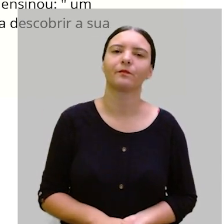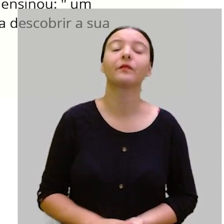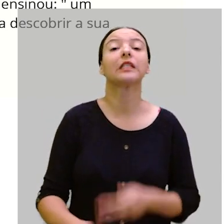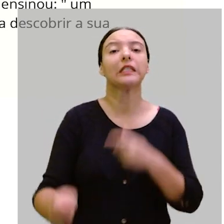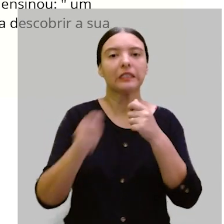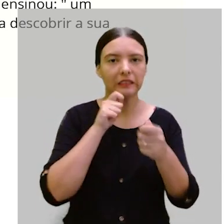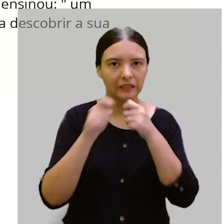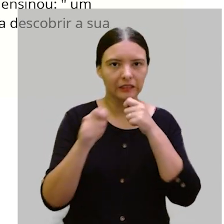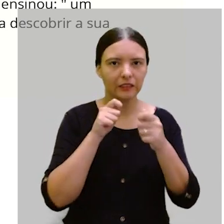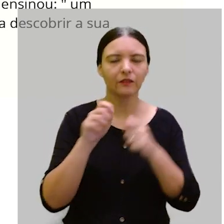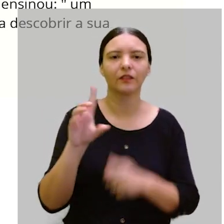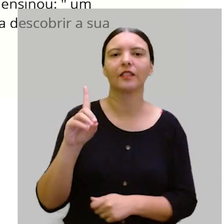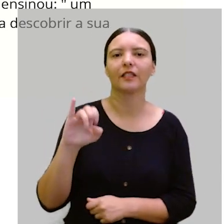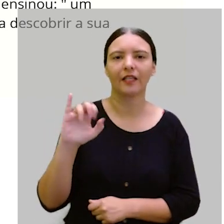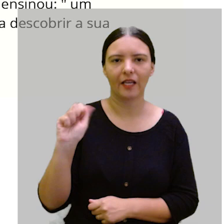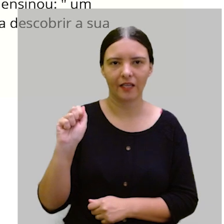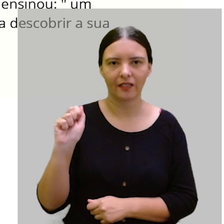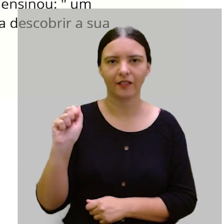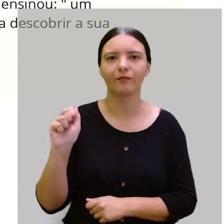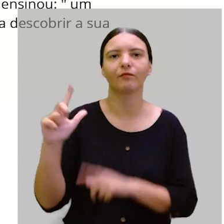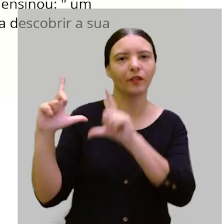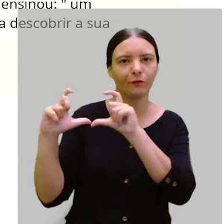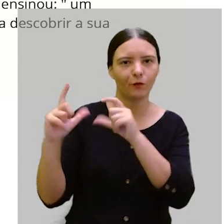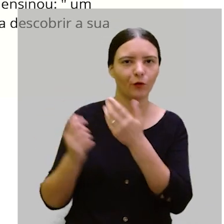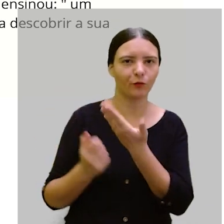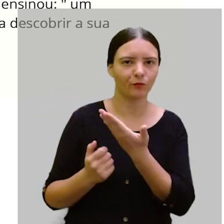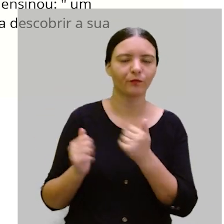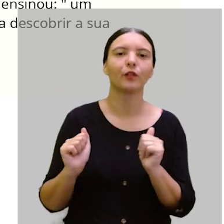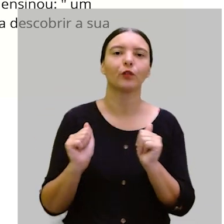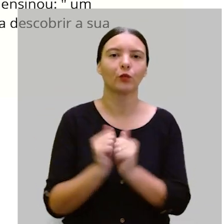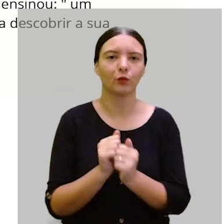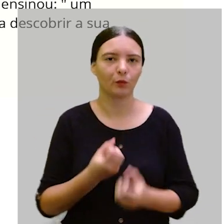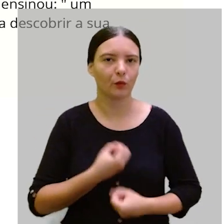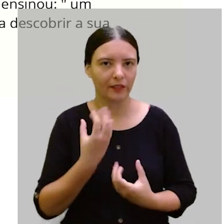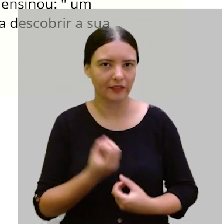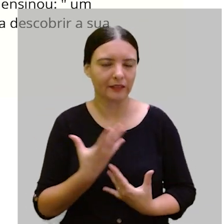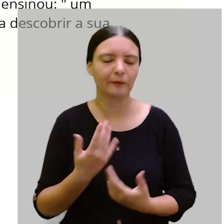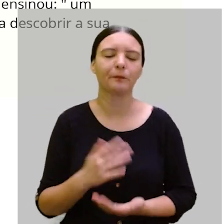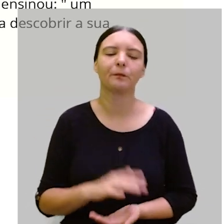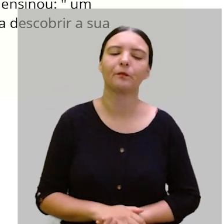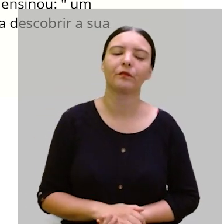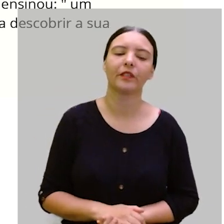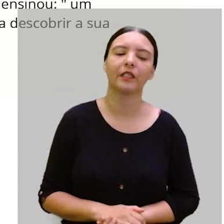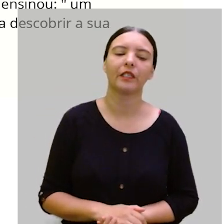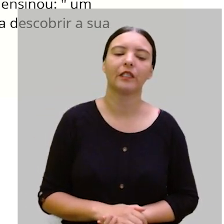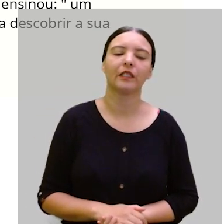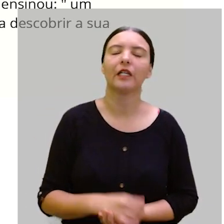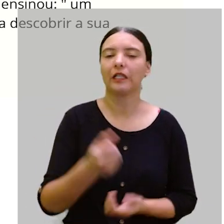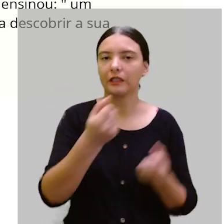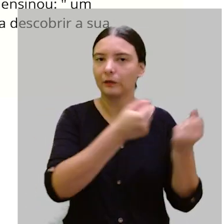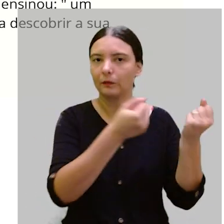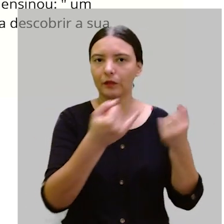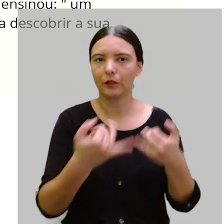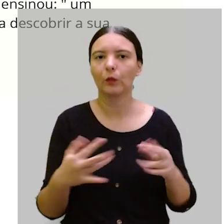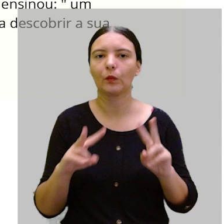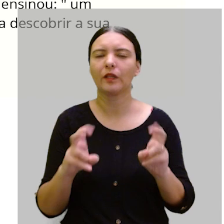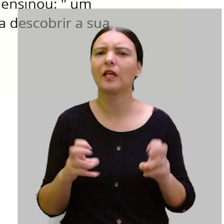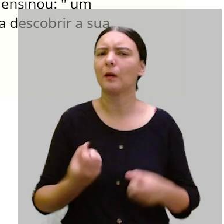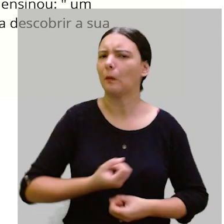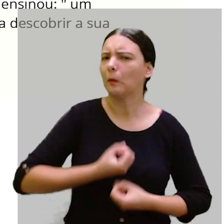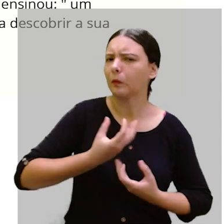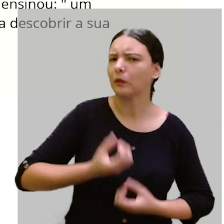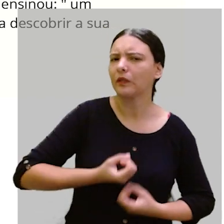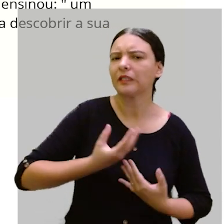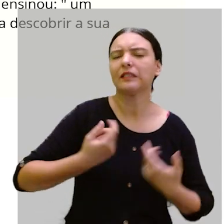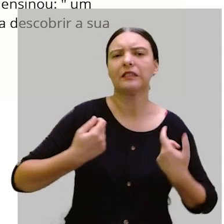entrevistei a Adélia Prado, essa senhora que está aí comigo na foto, uma das maiores poetas do Brasil, e ela disse isso sobre a poesia. A poesia requer